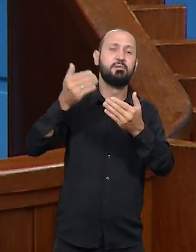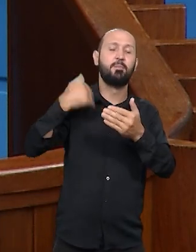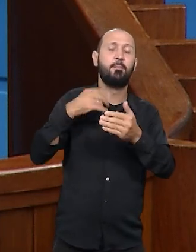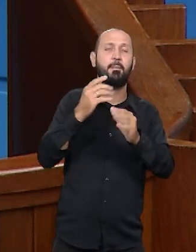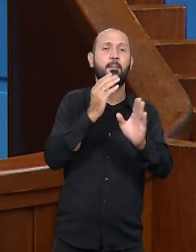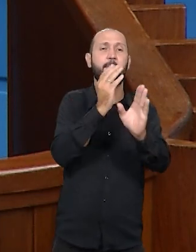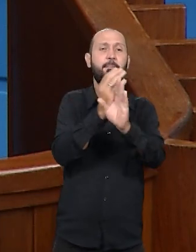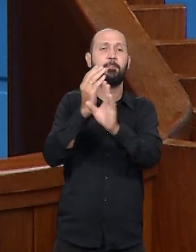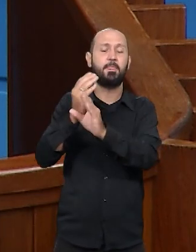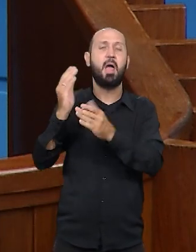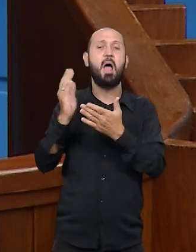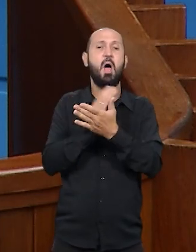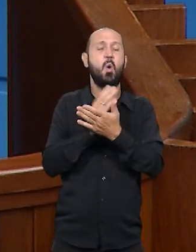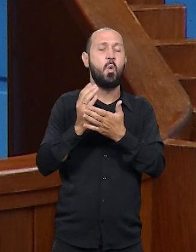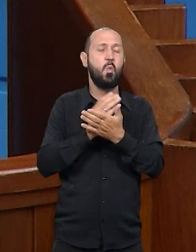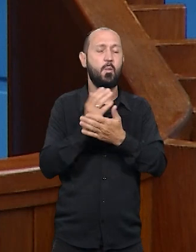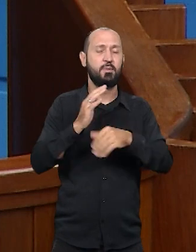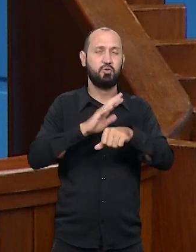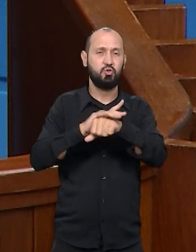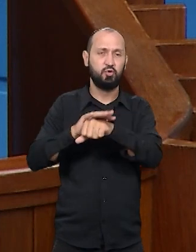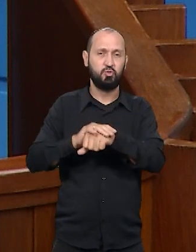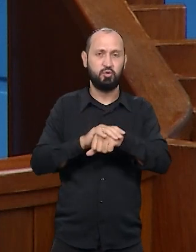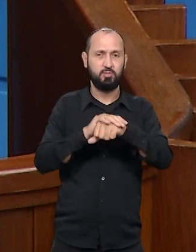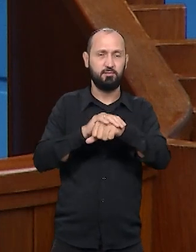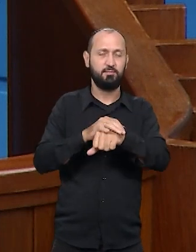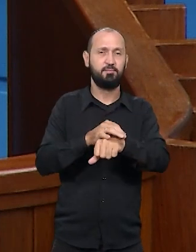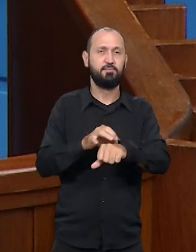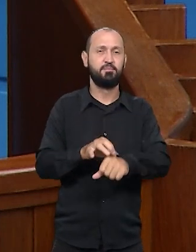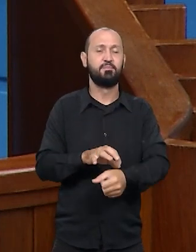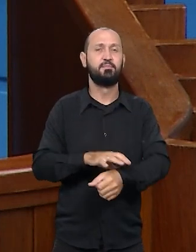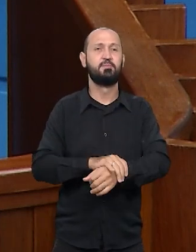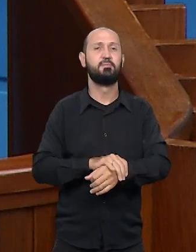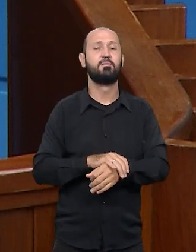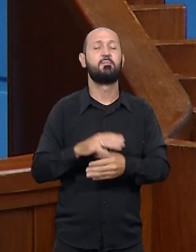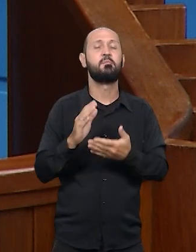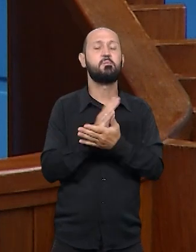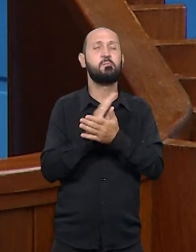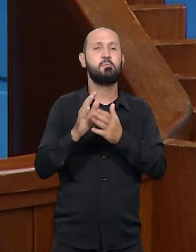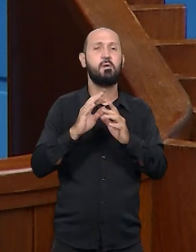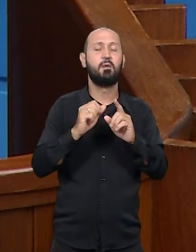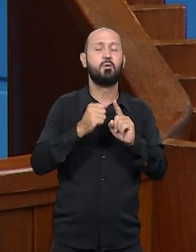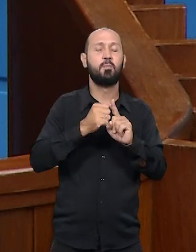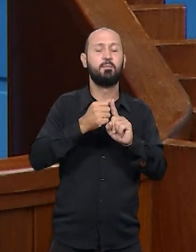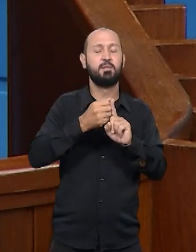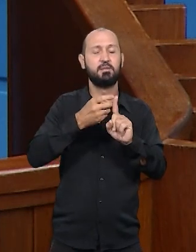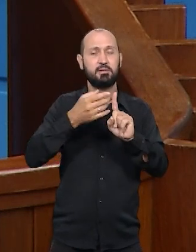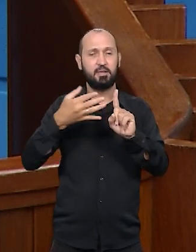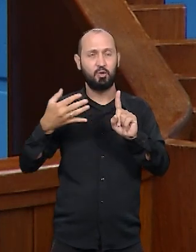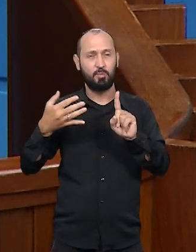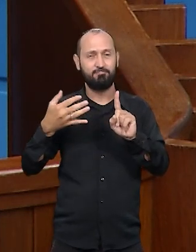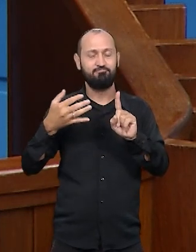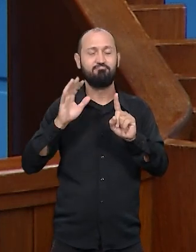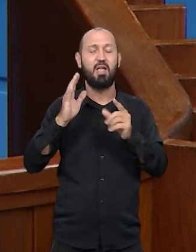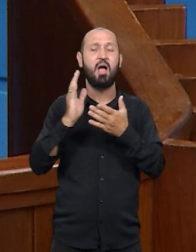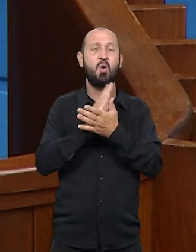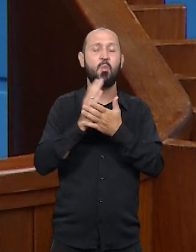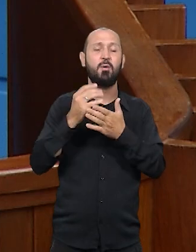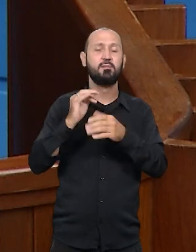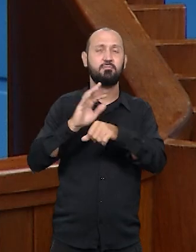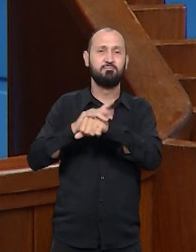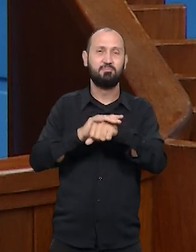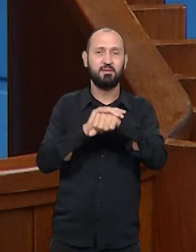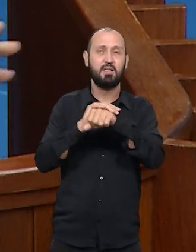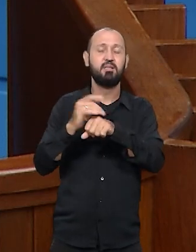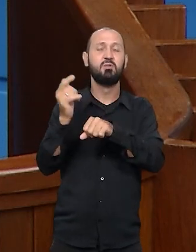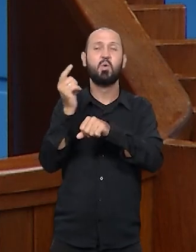verdade utilizam há muito tempo para diagnosticar algumas patologias algumas síndromes algumas doenças